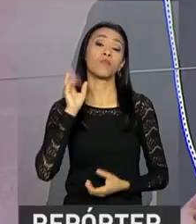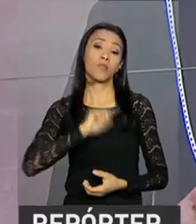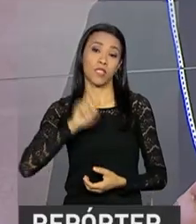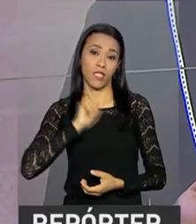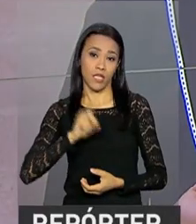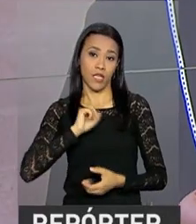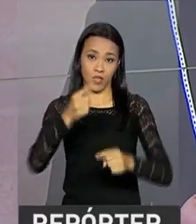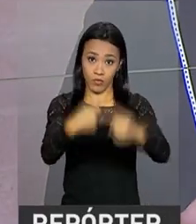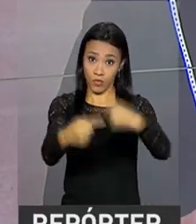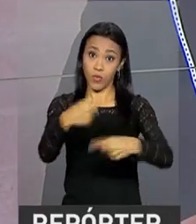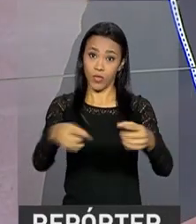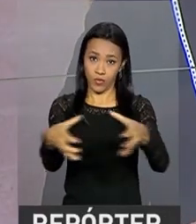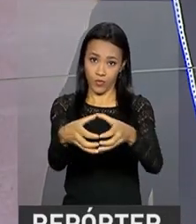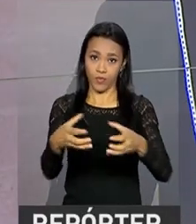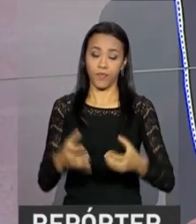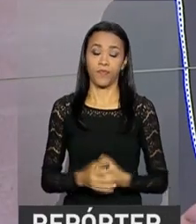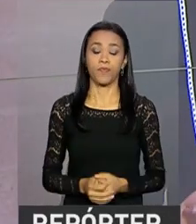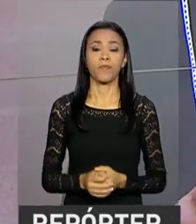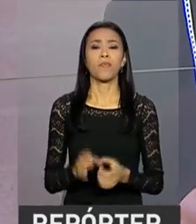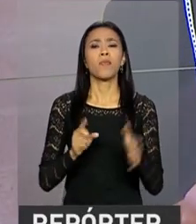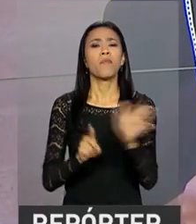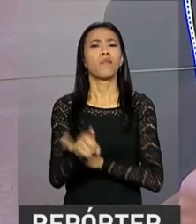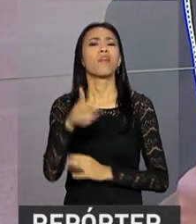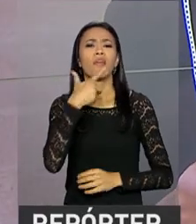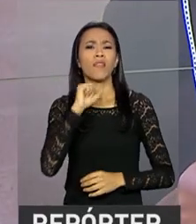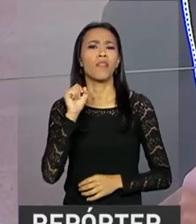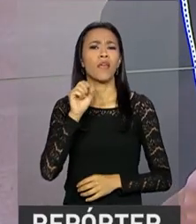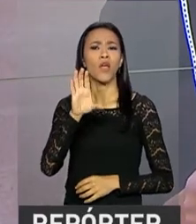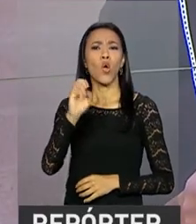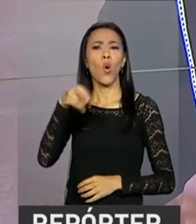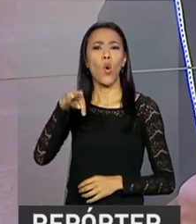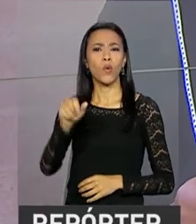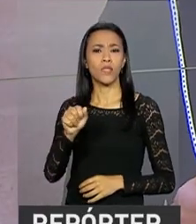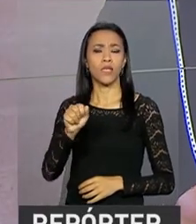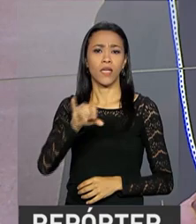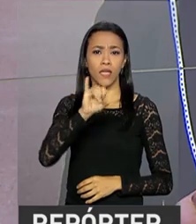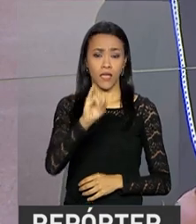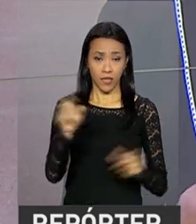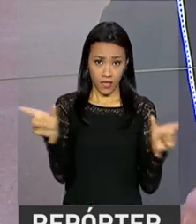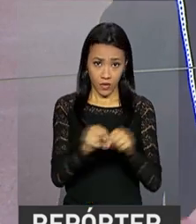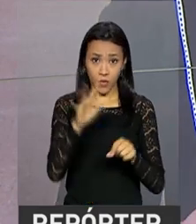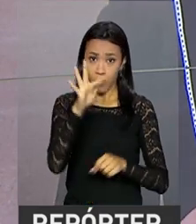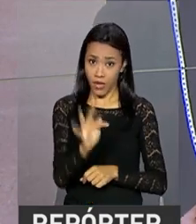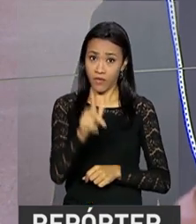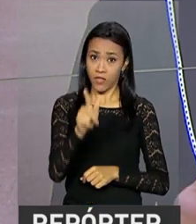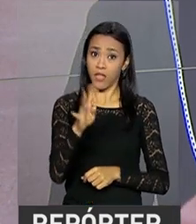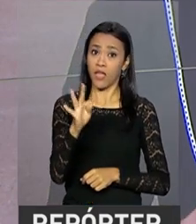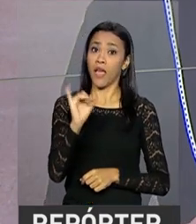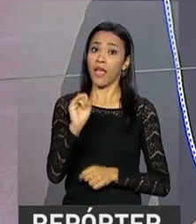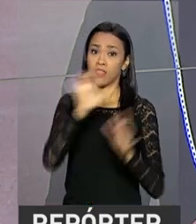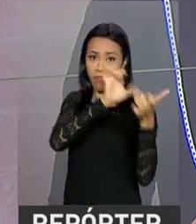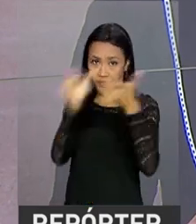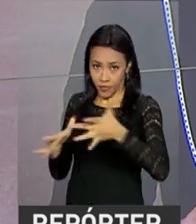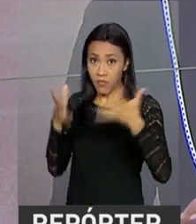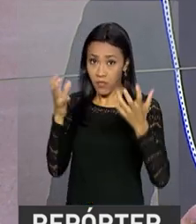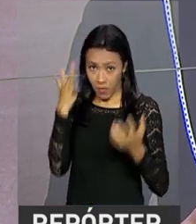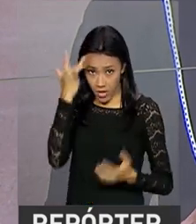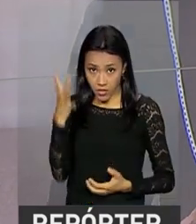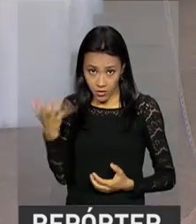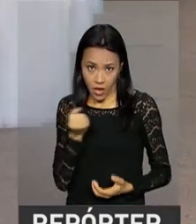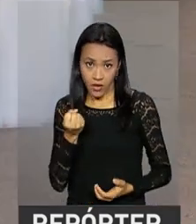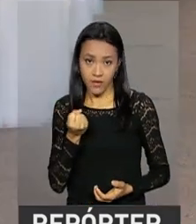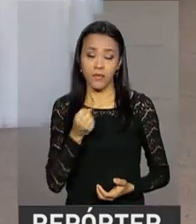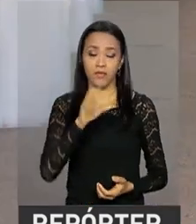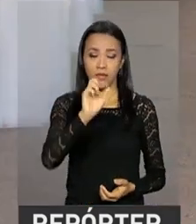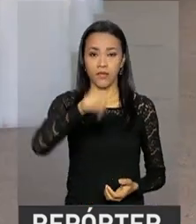beleza Gabriel agora eh quem tem conta in Nativa no FGTS vai poder sacar o dinheiro amanhã não é isso isso Leandro segundo a Caixa